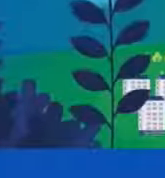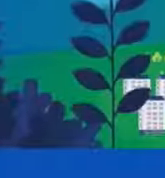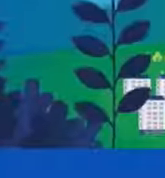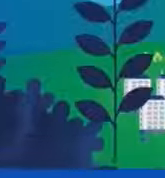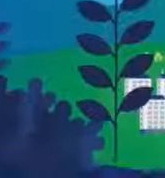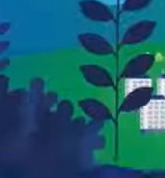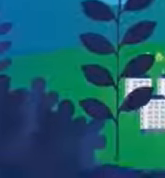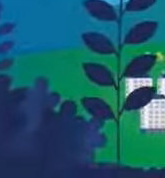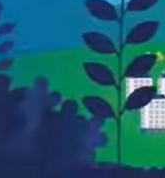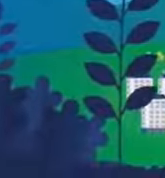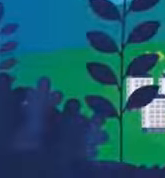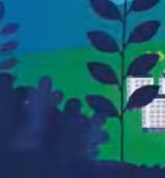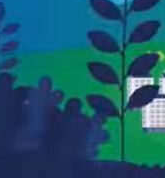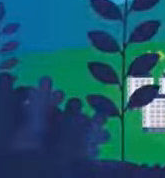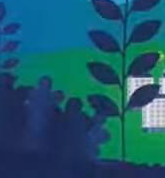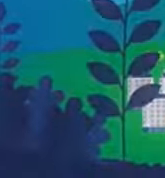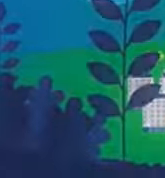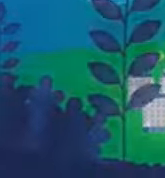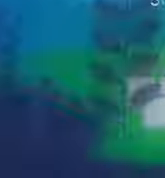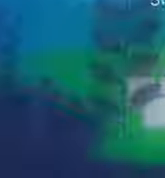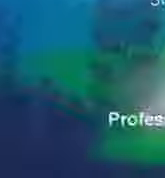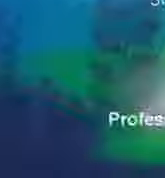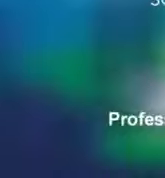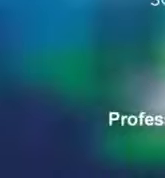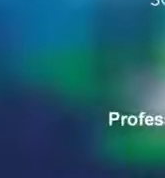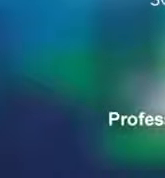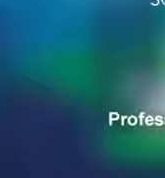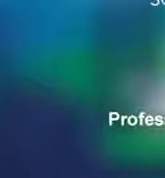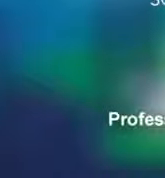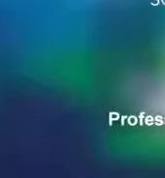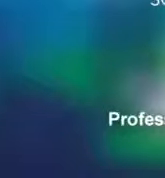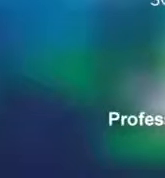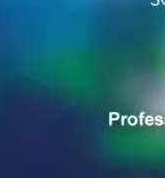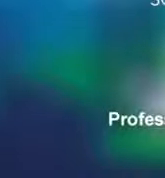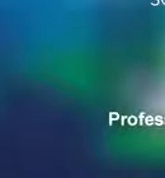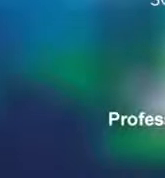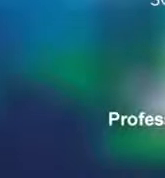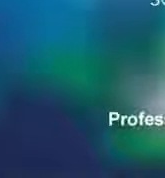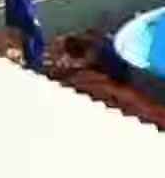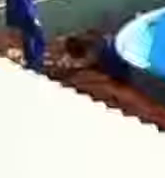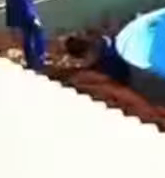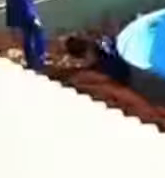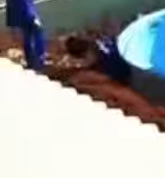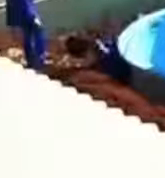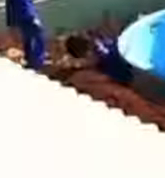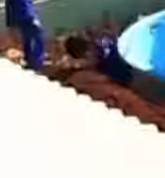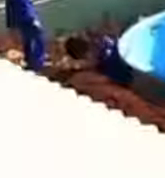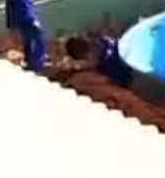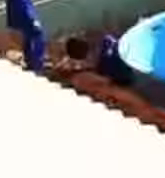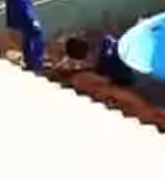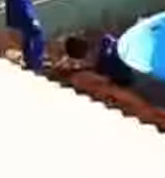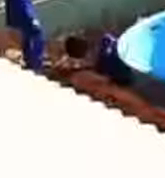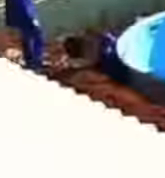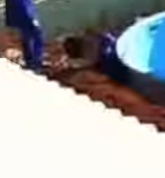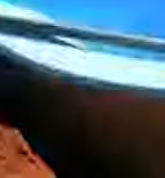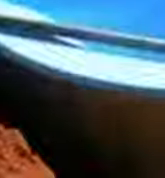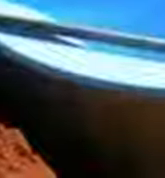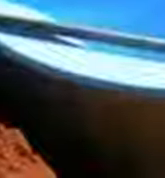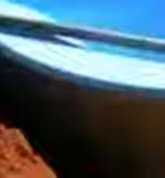sustentável do planeta. GMG Solar. Soluções em energia renovável. Quer instalar ou